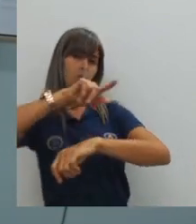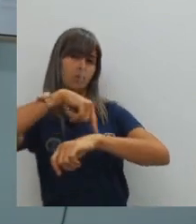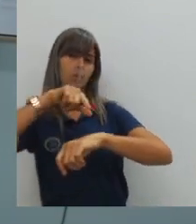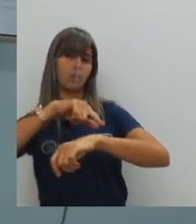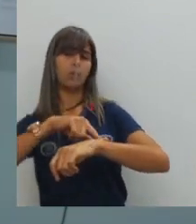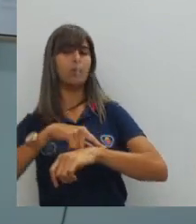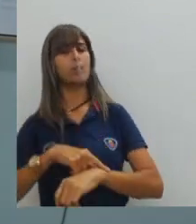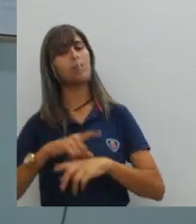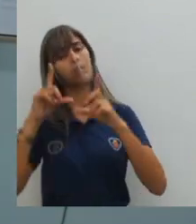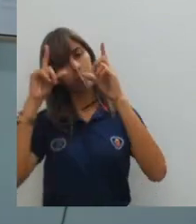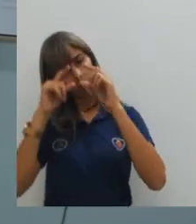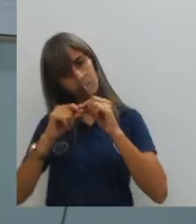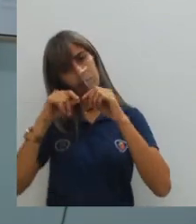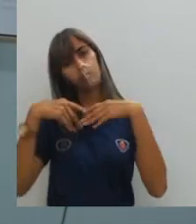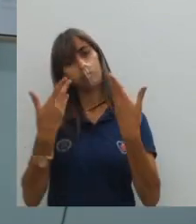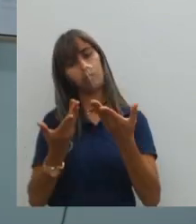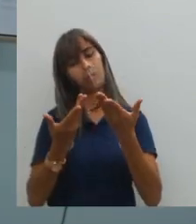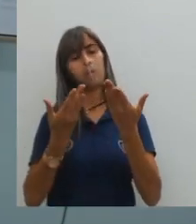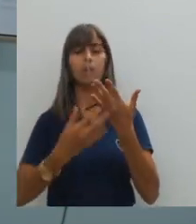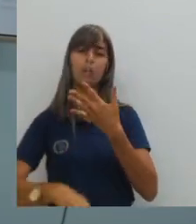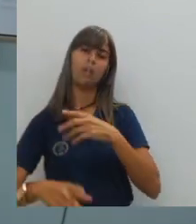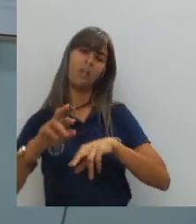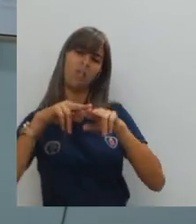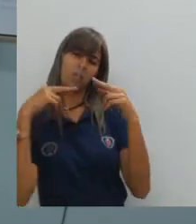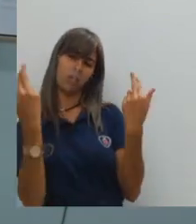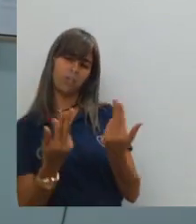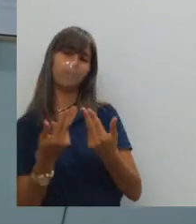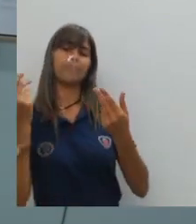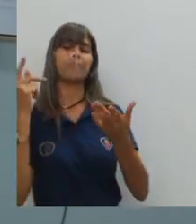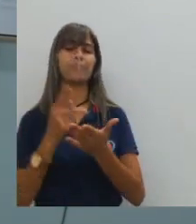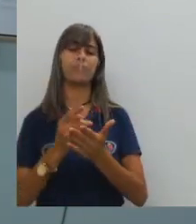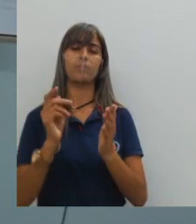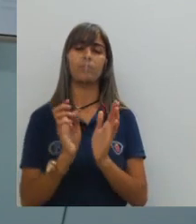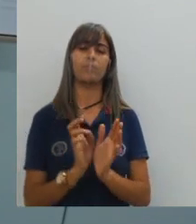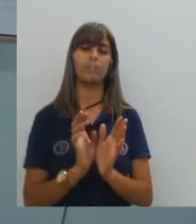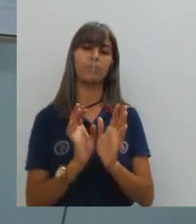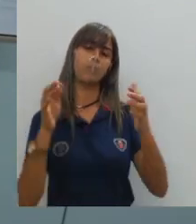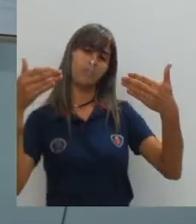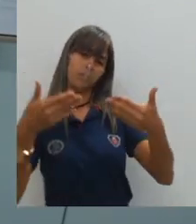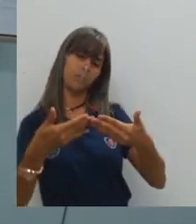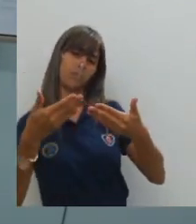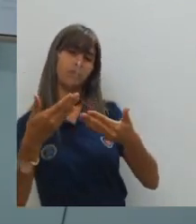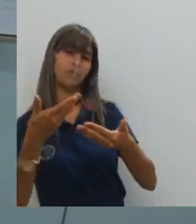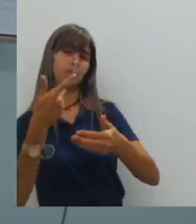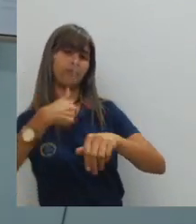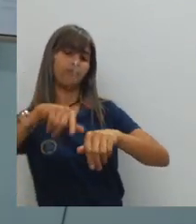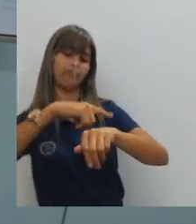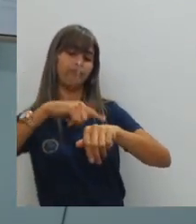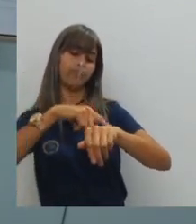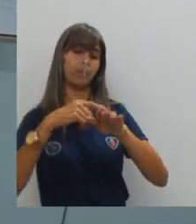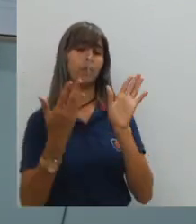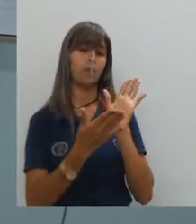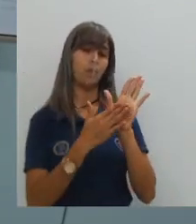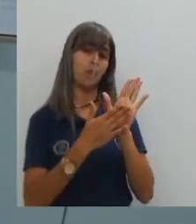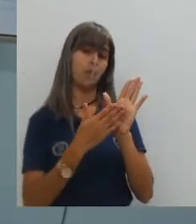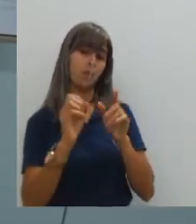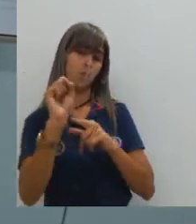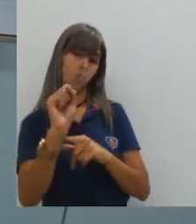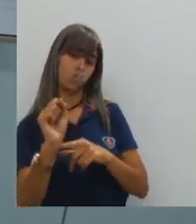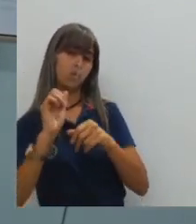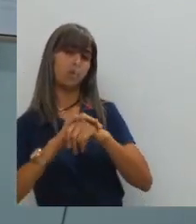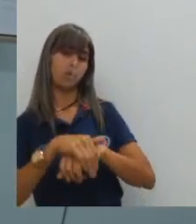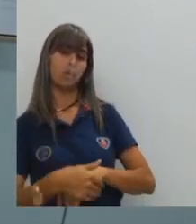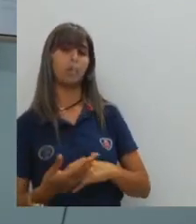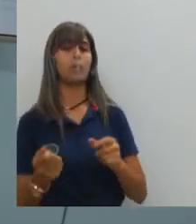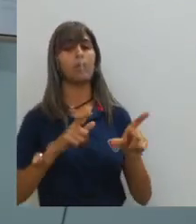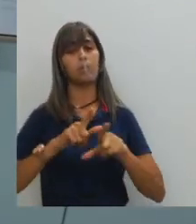horário de sono, né? Tem videoconferência acabando às 11 horas, meia-noite. Então ultrapassam aquele horário de trabalho estabelecido de 8 horas, pessoas que têm trabalhado